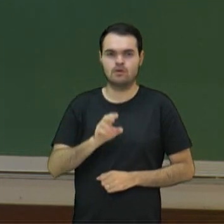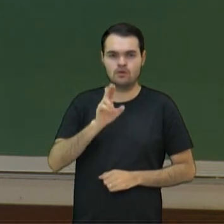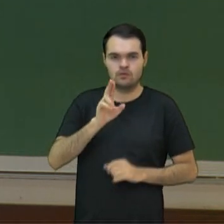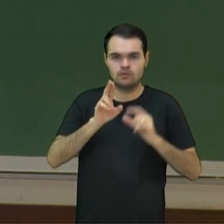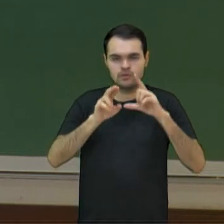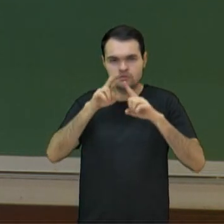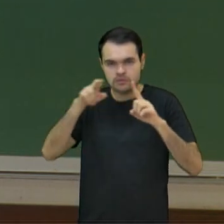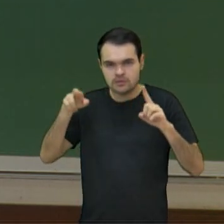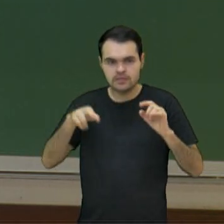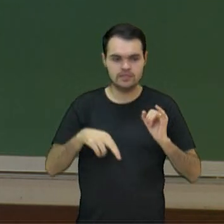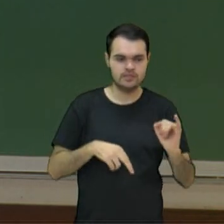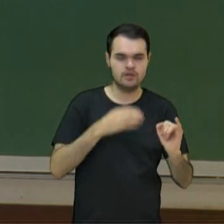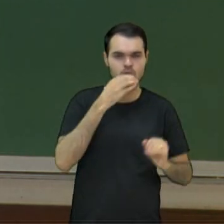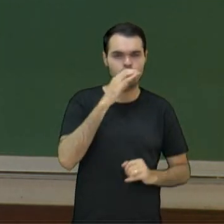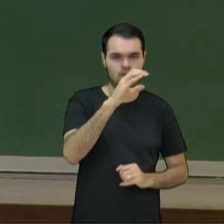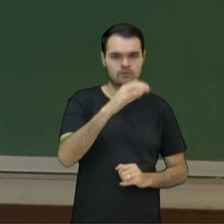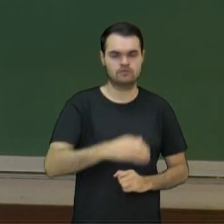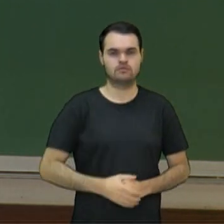corrente. Tá?